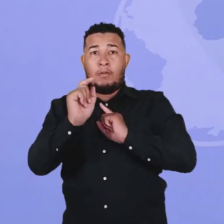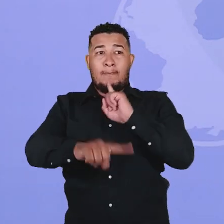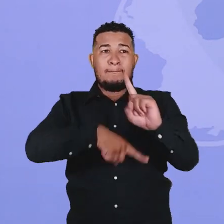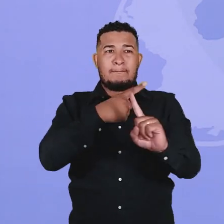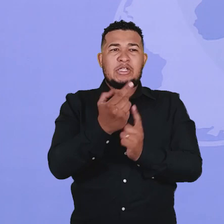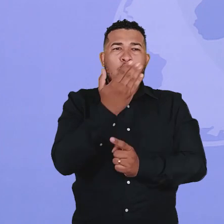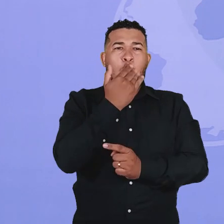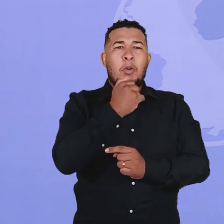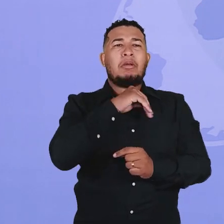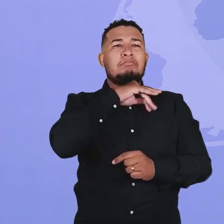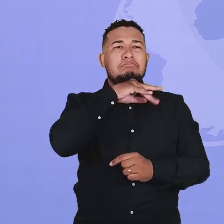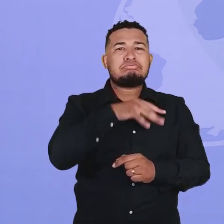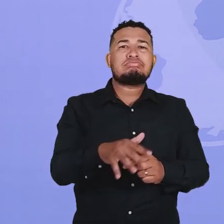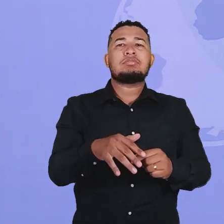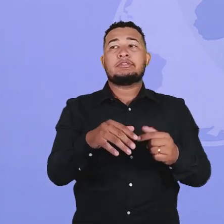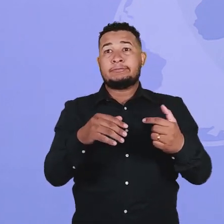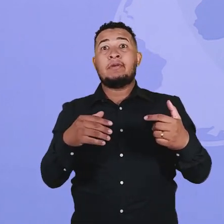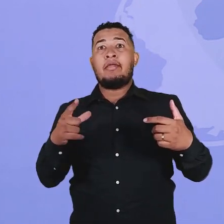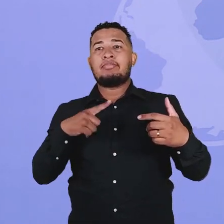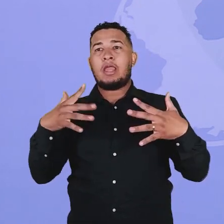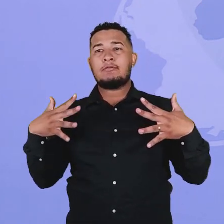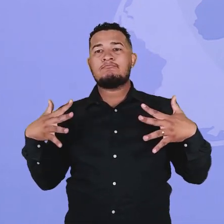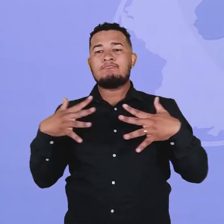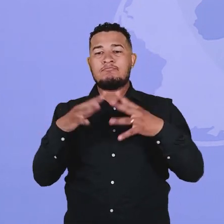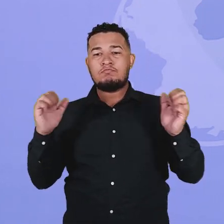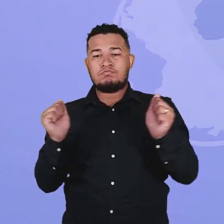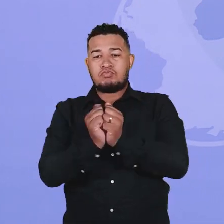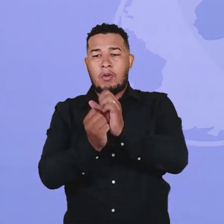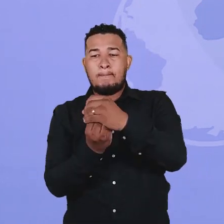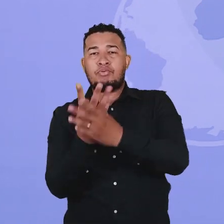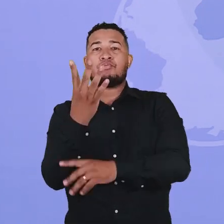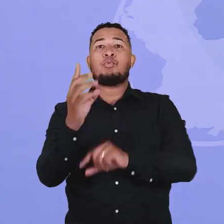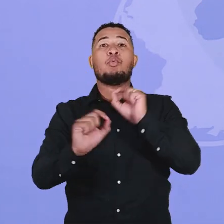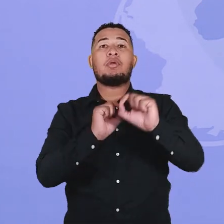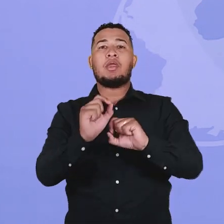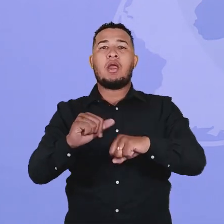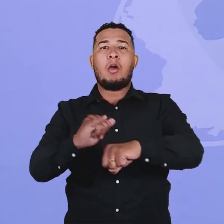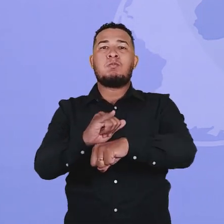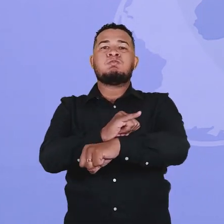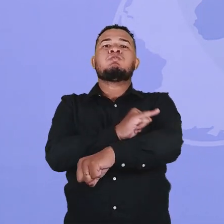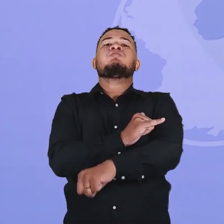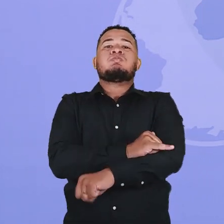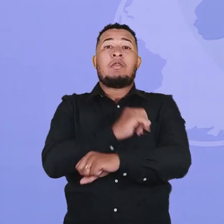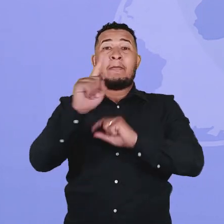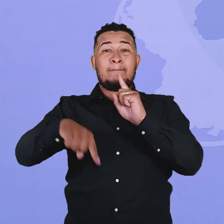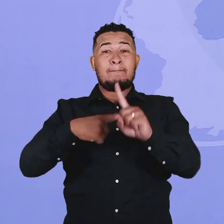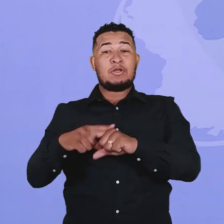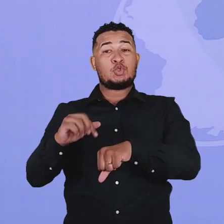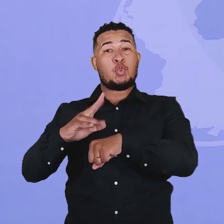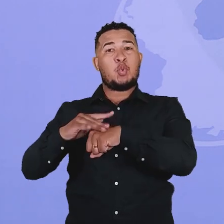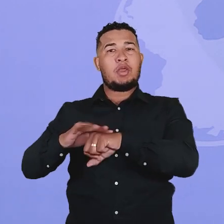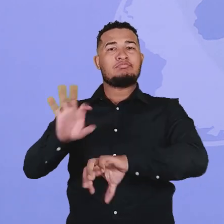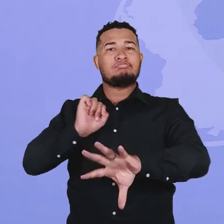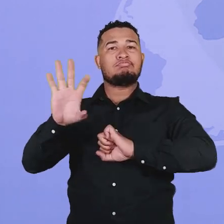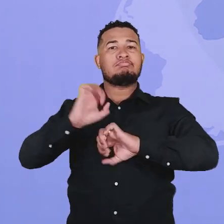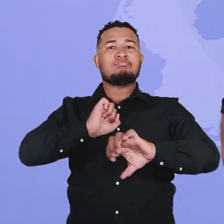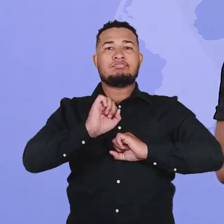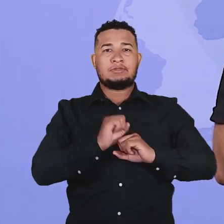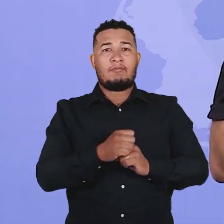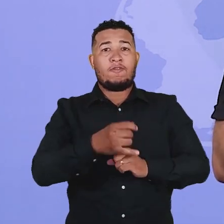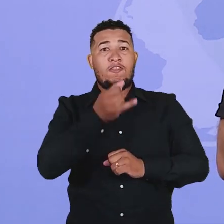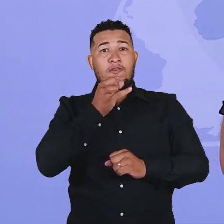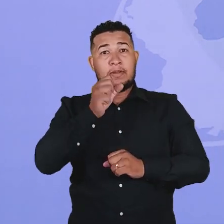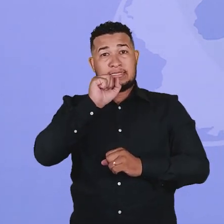esse casamento, provoca esse distúrbio da obesidade e também outras doenças correlacionadas. Então, quando uma pessoa está